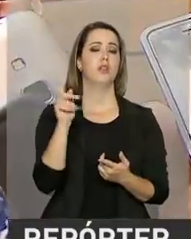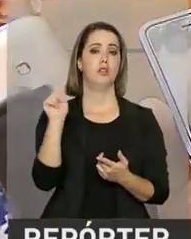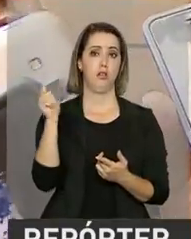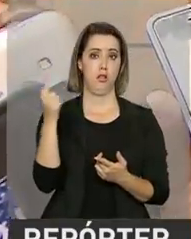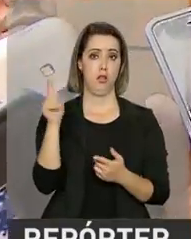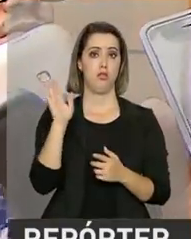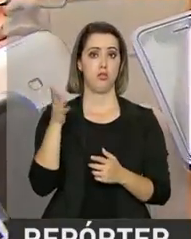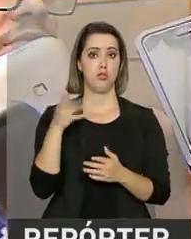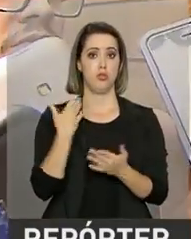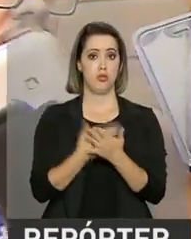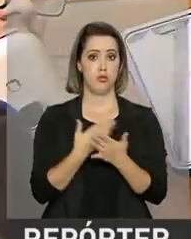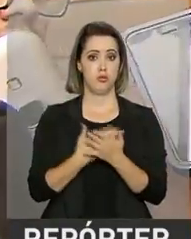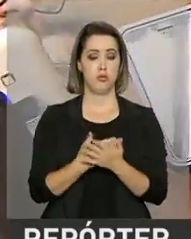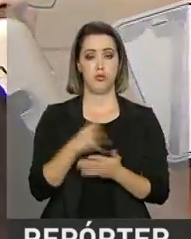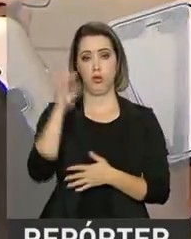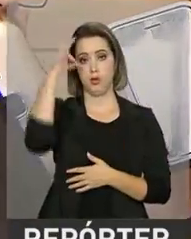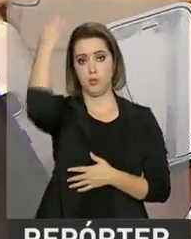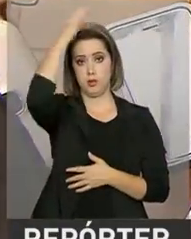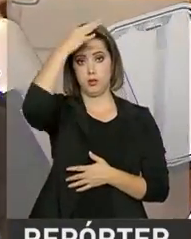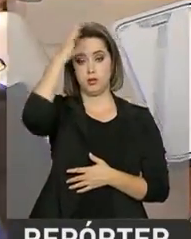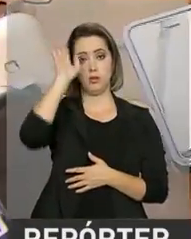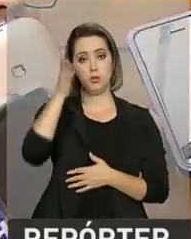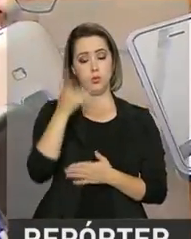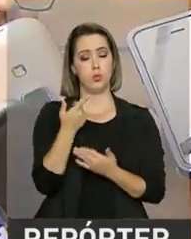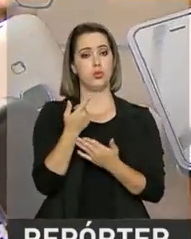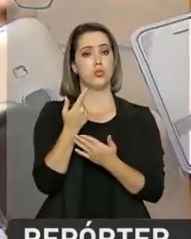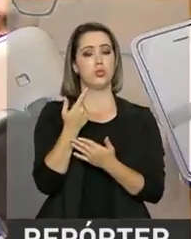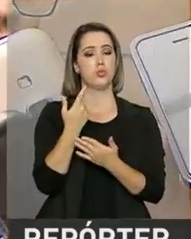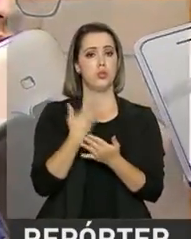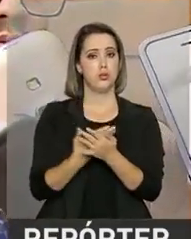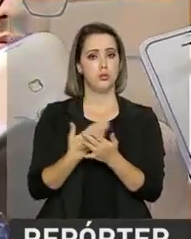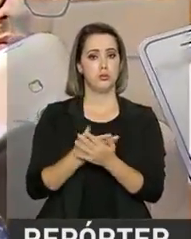sendo estudado, Vitória está sendo estudado, que eu me lembro assim, rapidamente. Né?